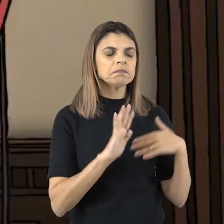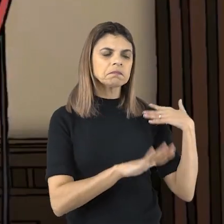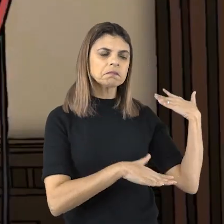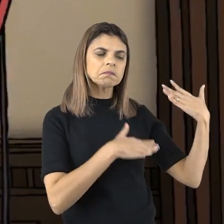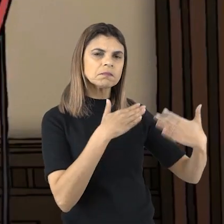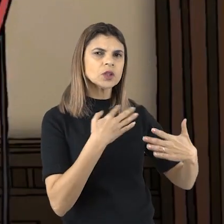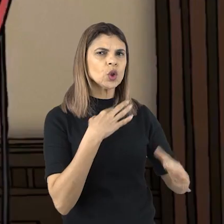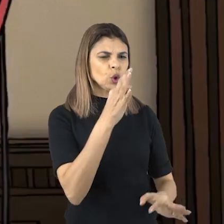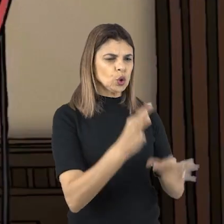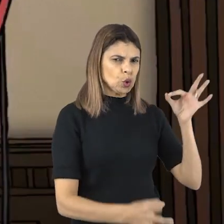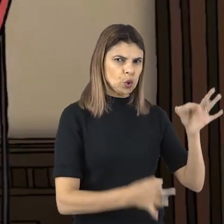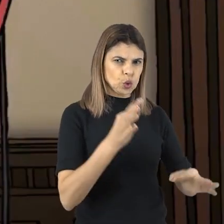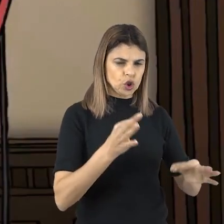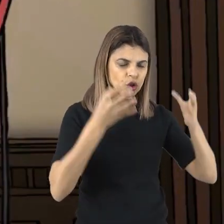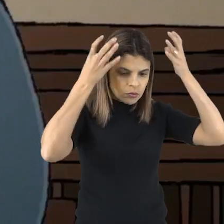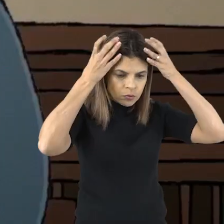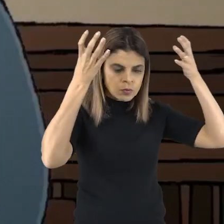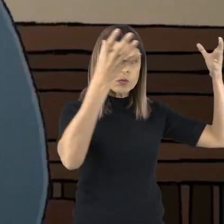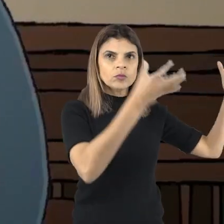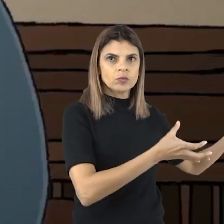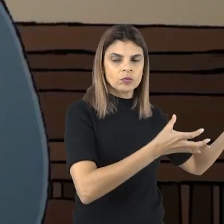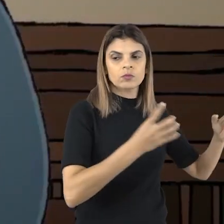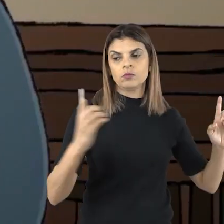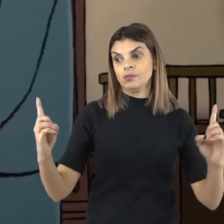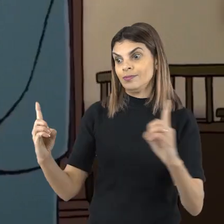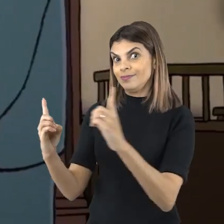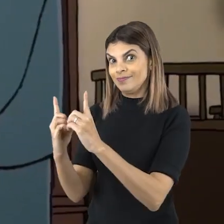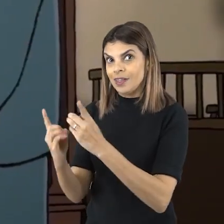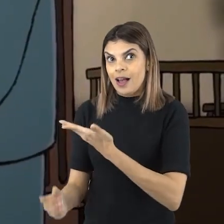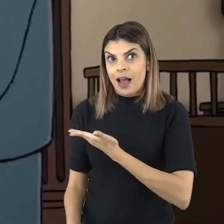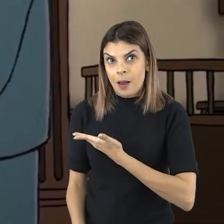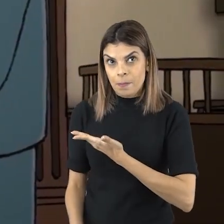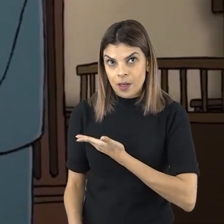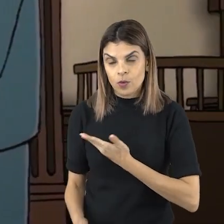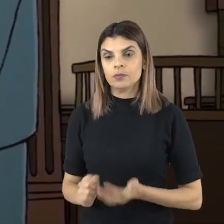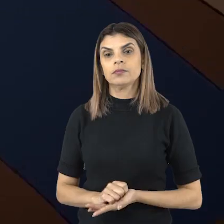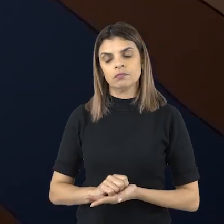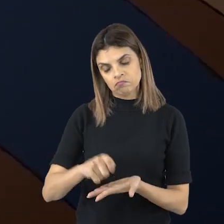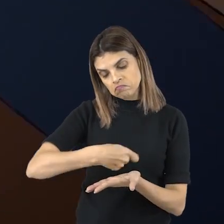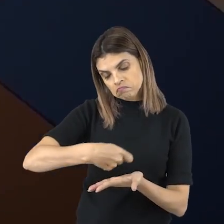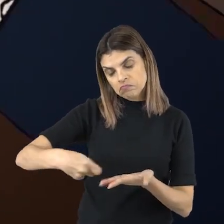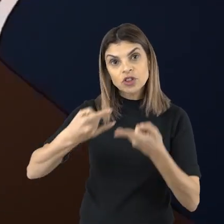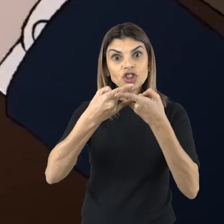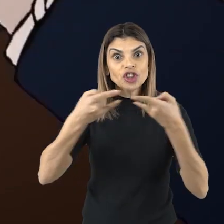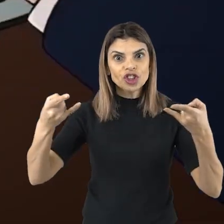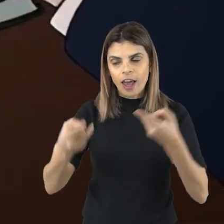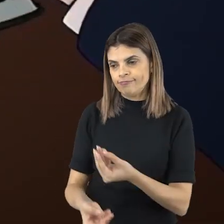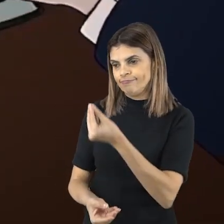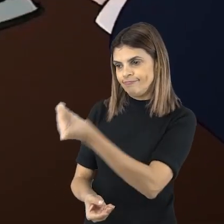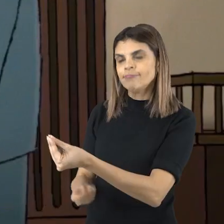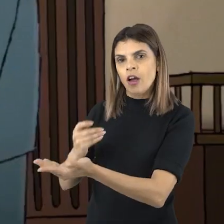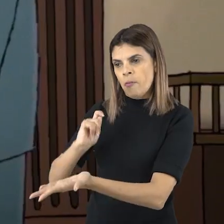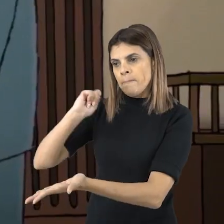Mas aí, o juiz tirou a toga, se aproximou do seu amigo e fez um